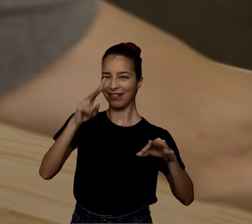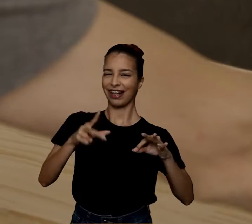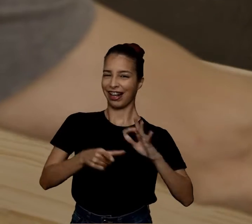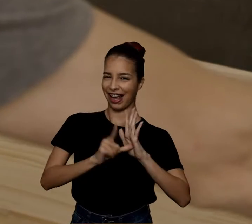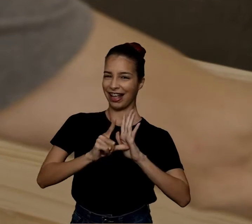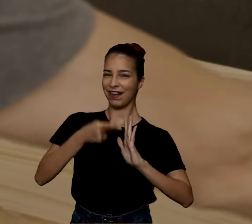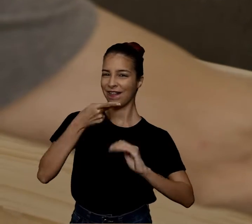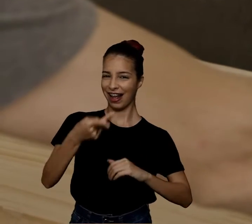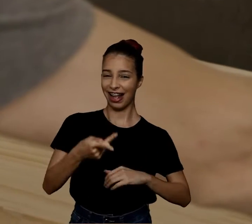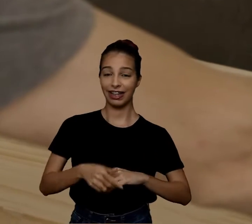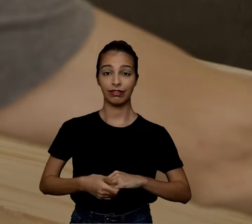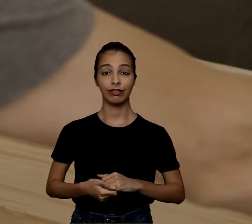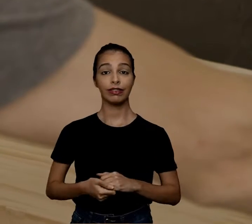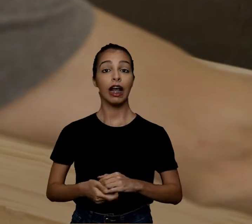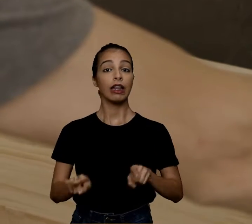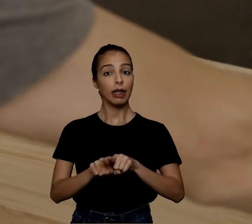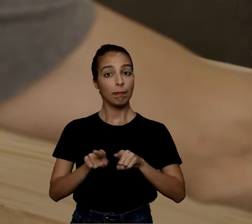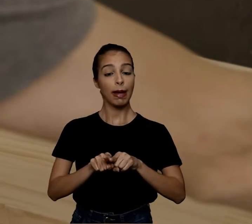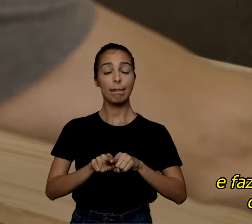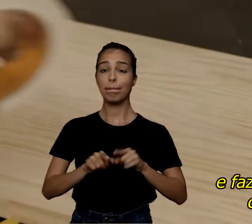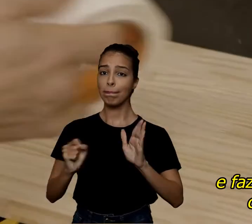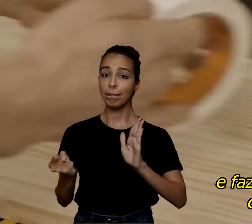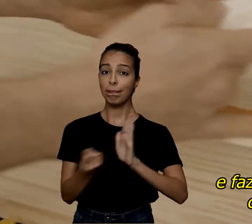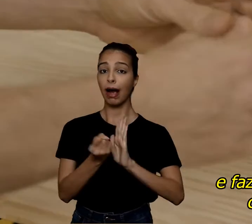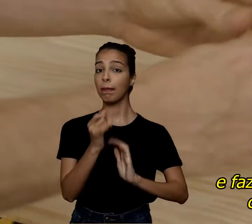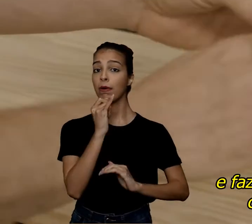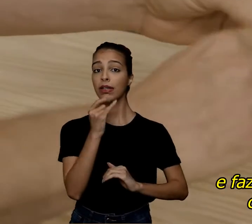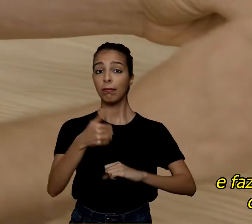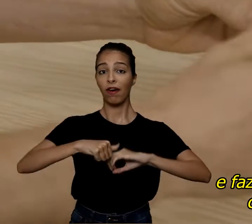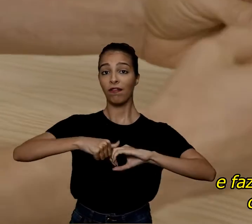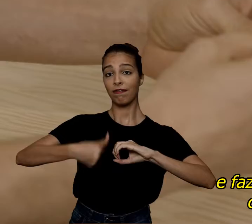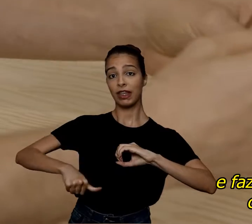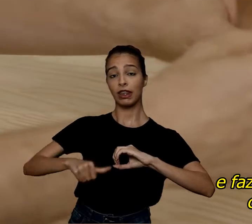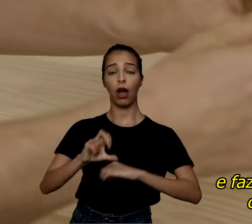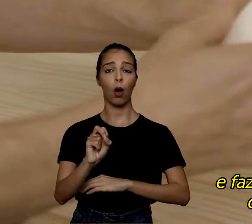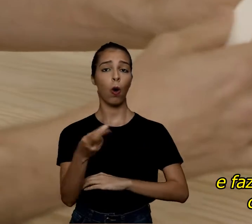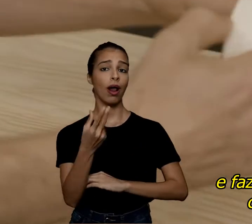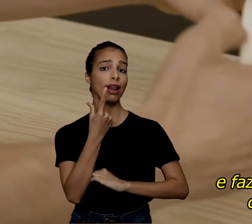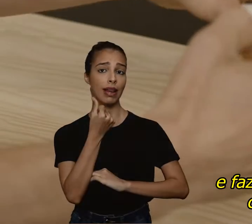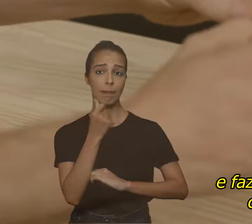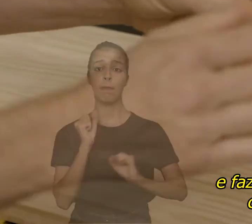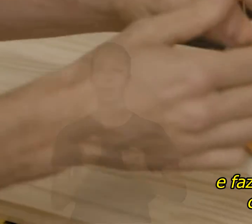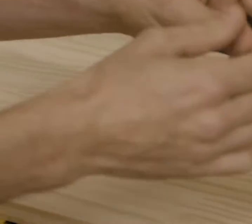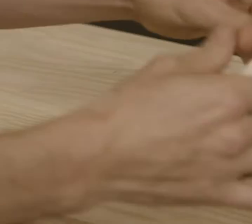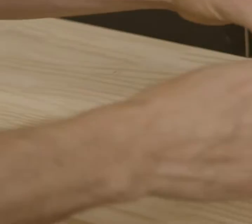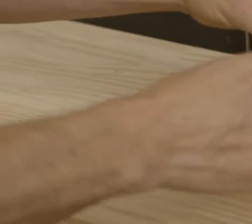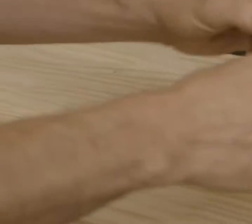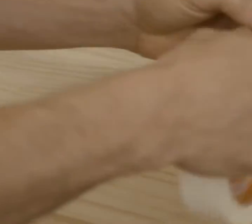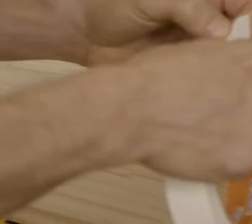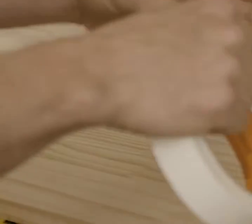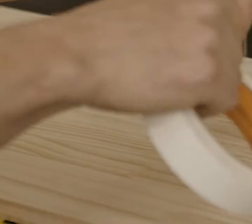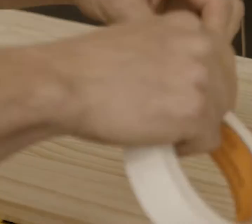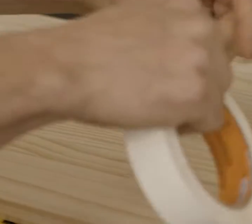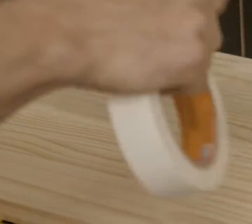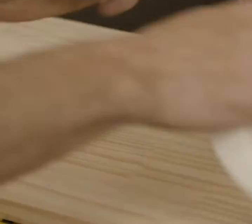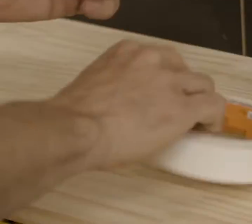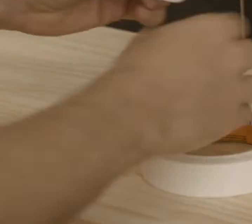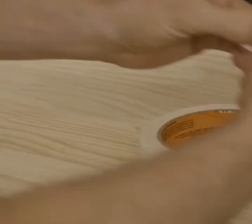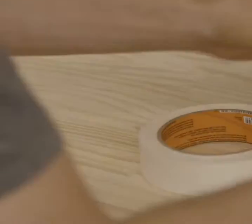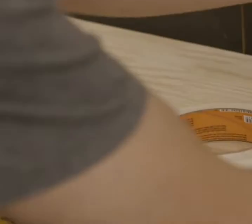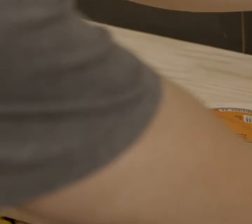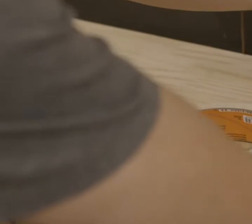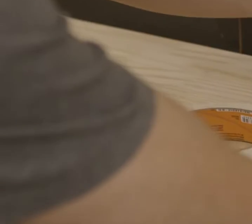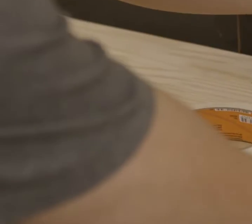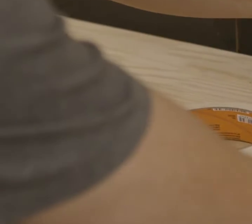27, e marcar e fazer uma pequena marcação com fita crepe ou lápis.